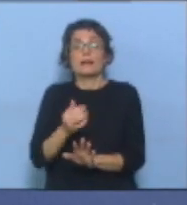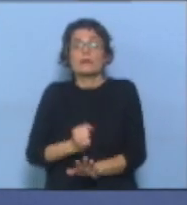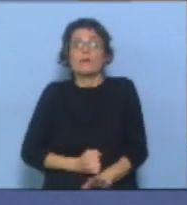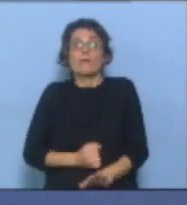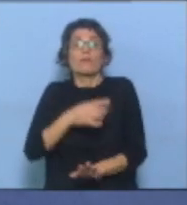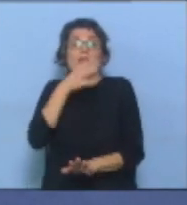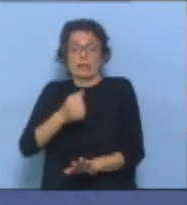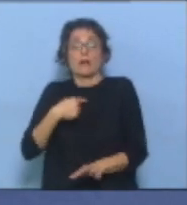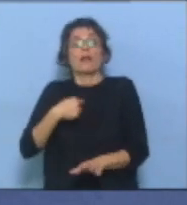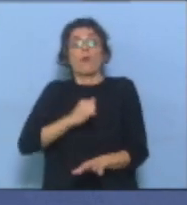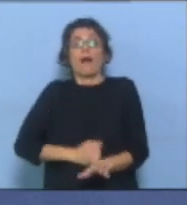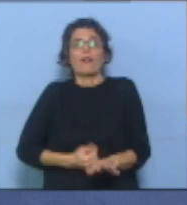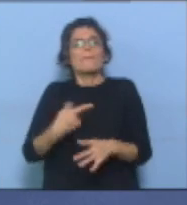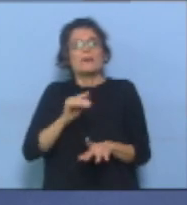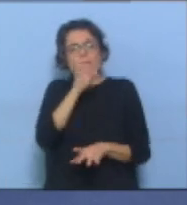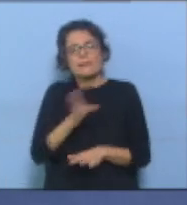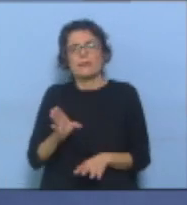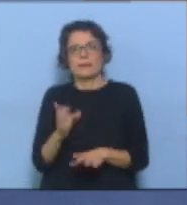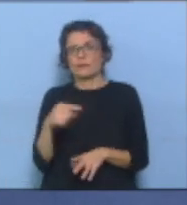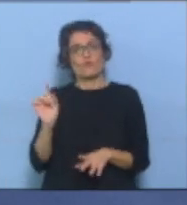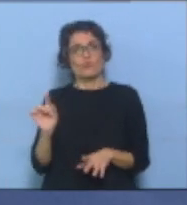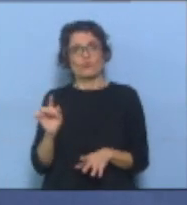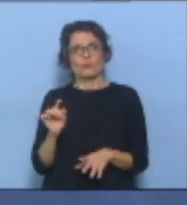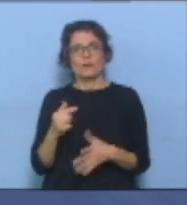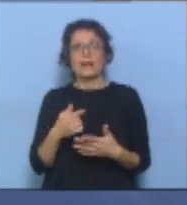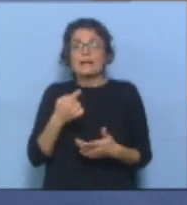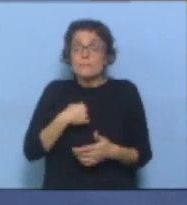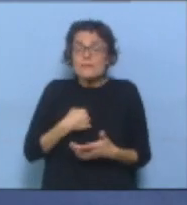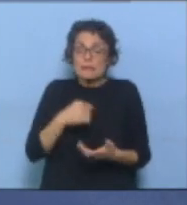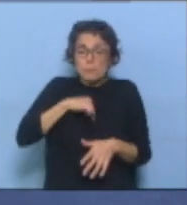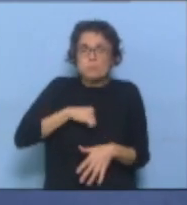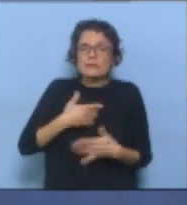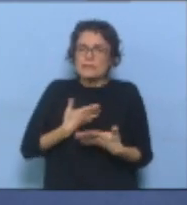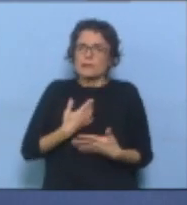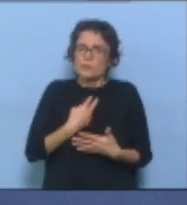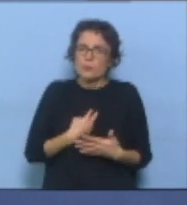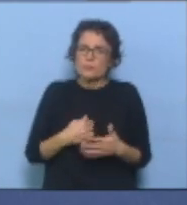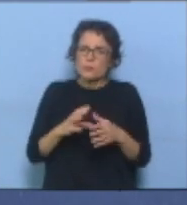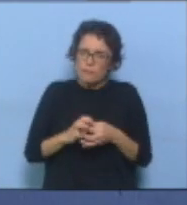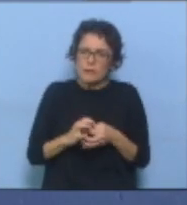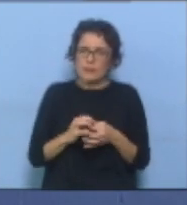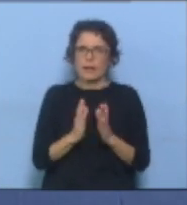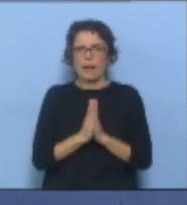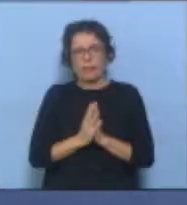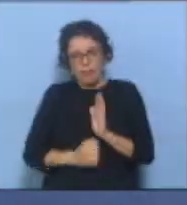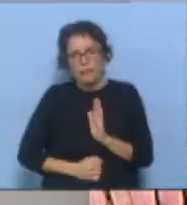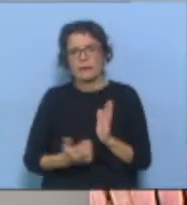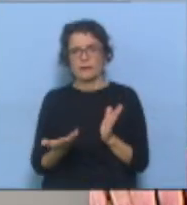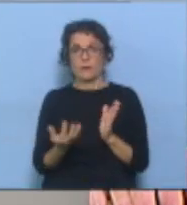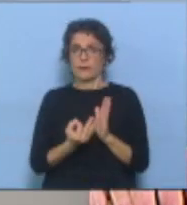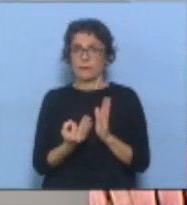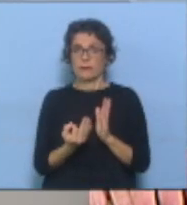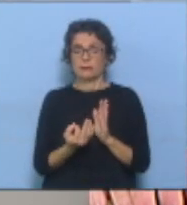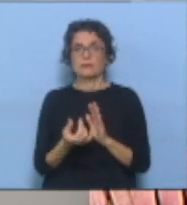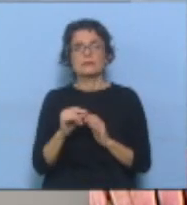E verdadeiras. Mas depois eu acho que a minha avó era mesmo assim uma relação com o tempo muito especial. Era uma pessoa